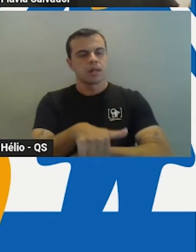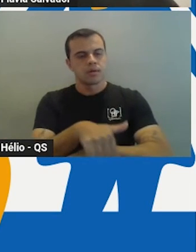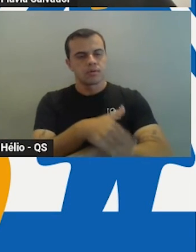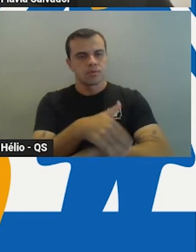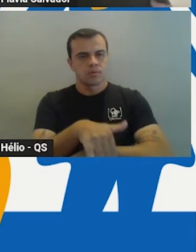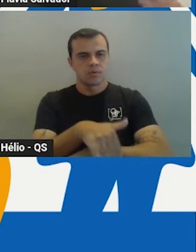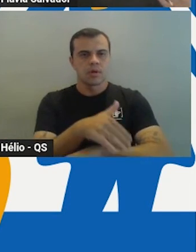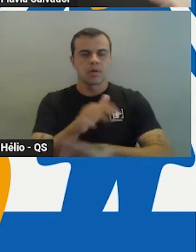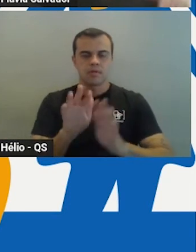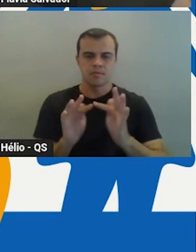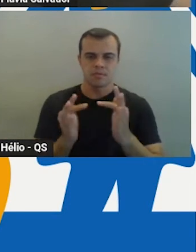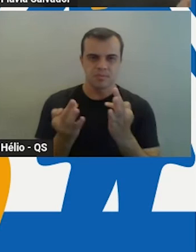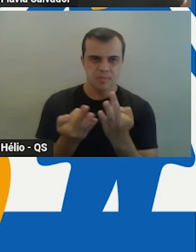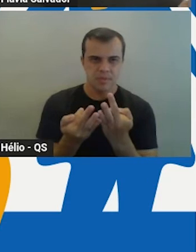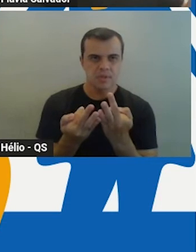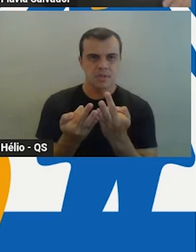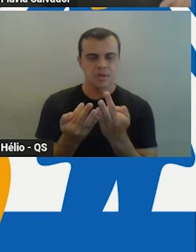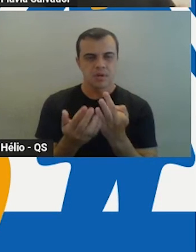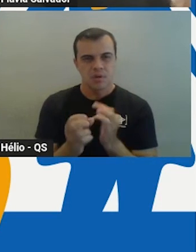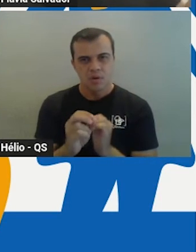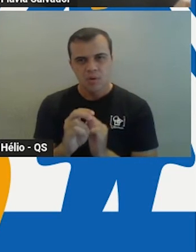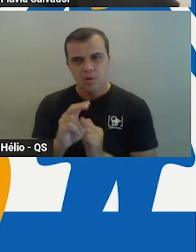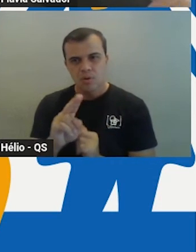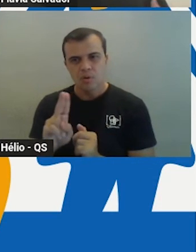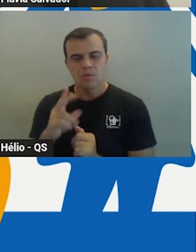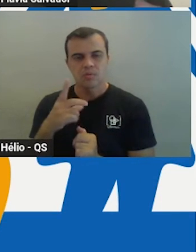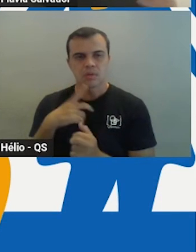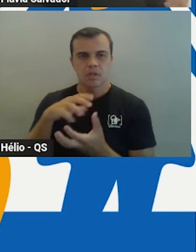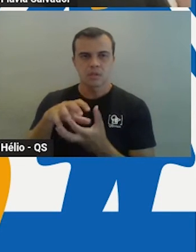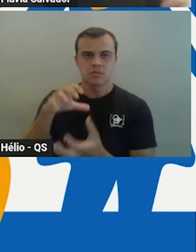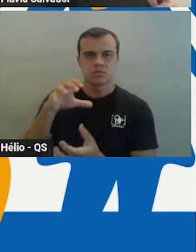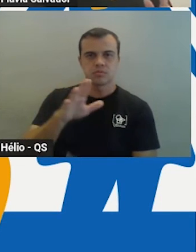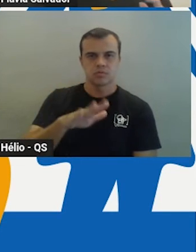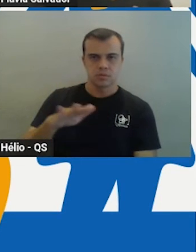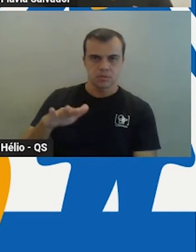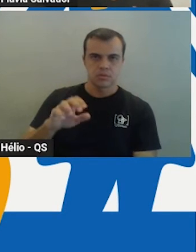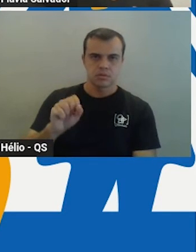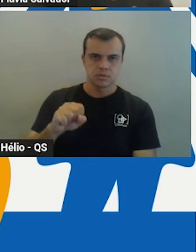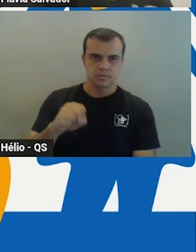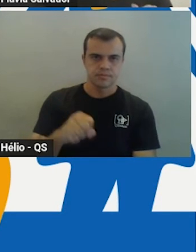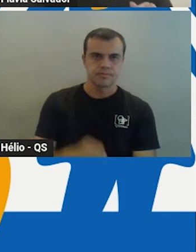na família, ou entre adultos e crianças, enfim.